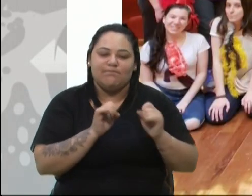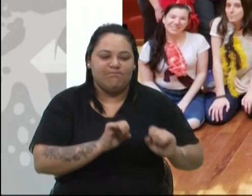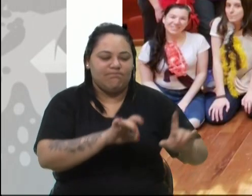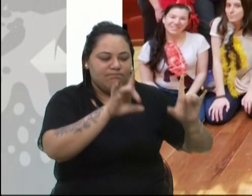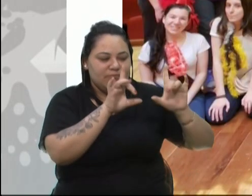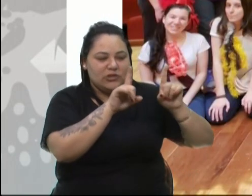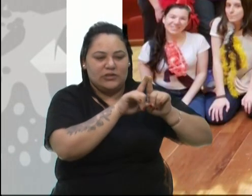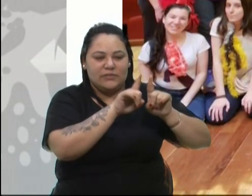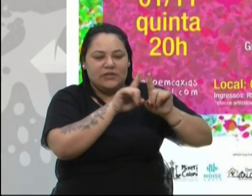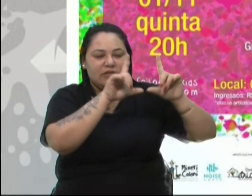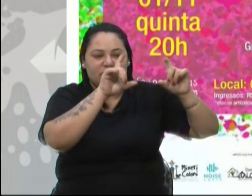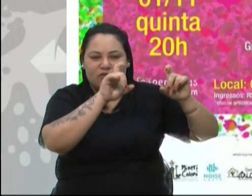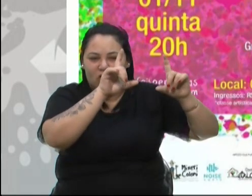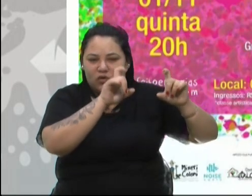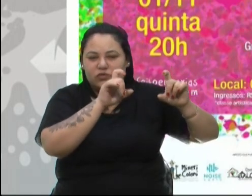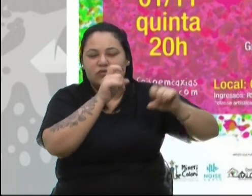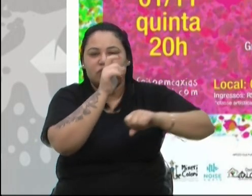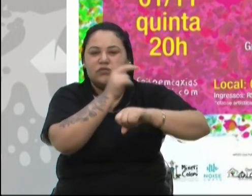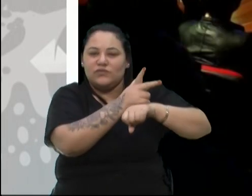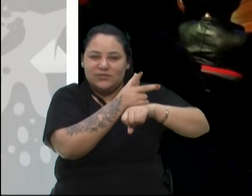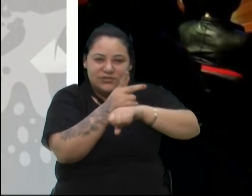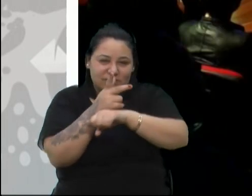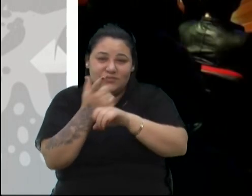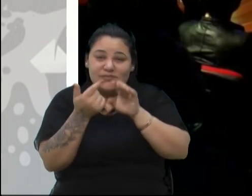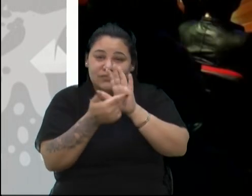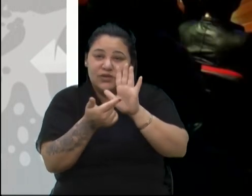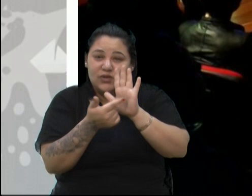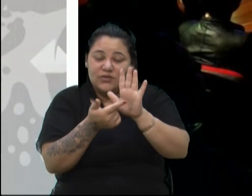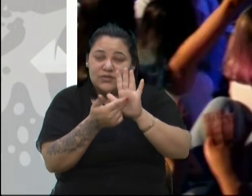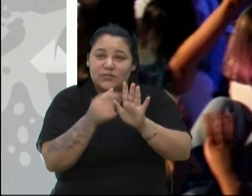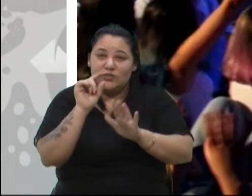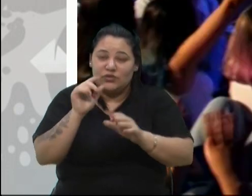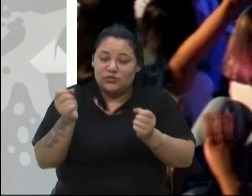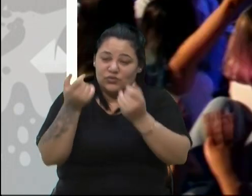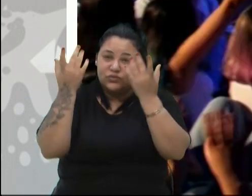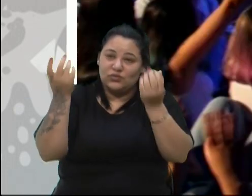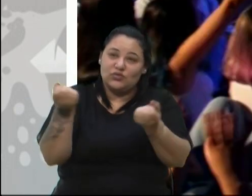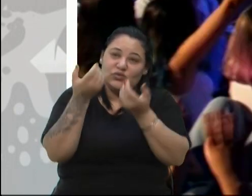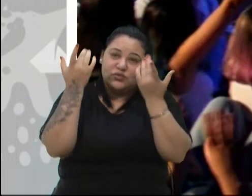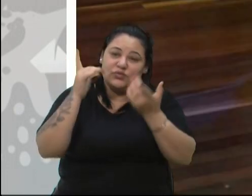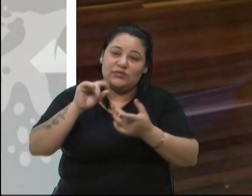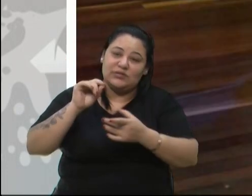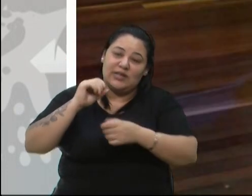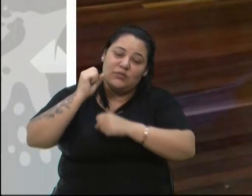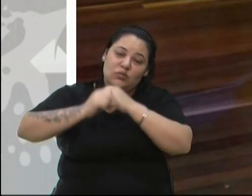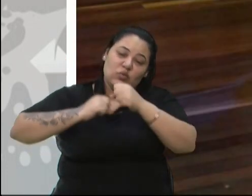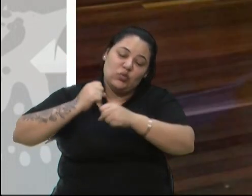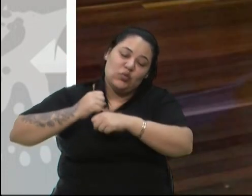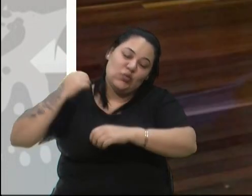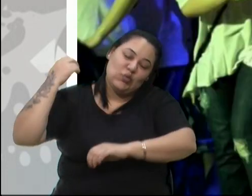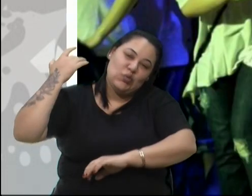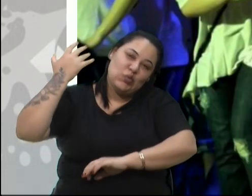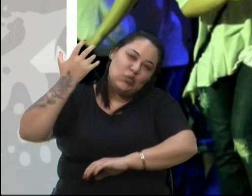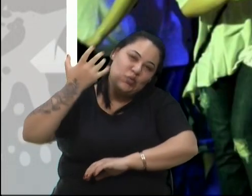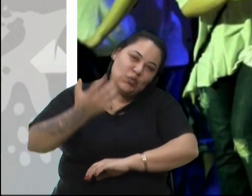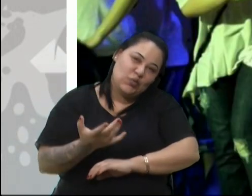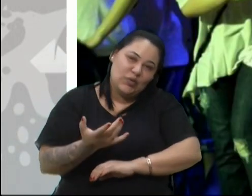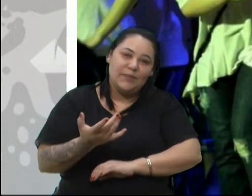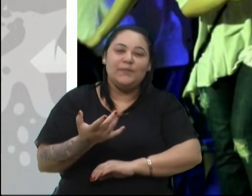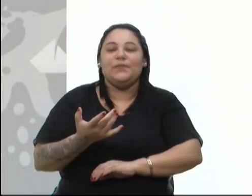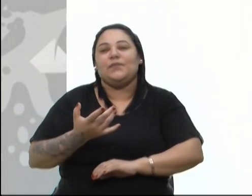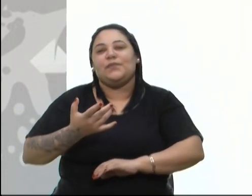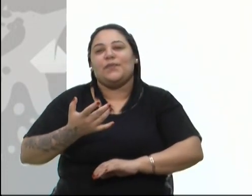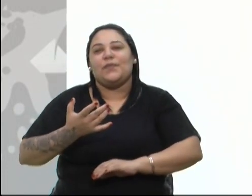imagens, em fotos ou vídeos, que mostram um pouquinho dos nossos espetáculos. Nesses 10 anos, a gente já montou Tanto Mar, em